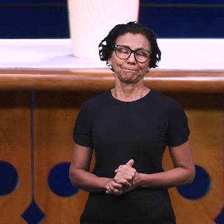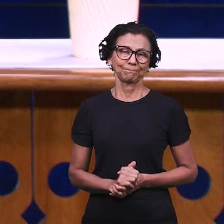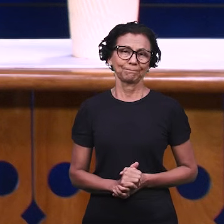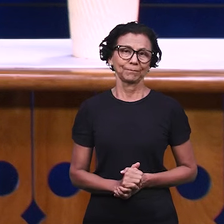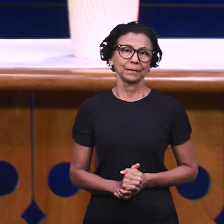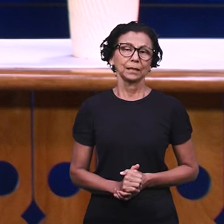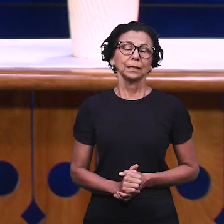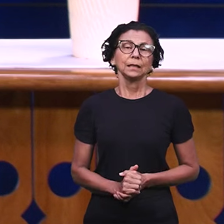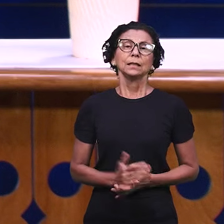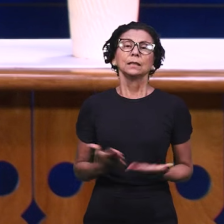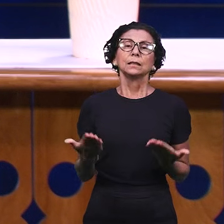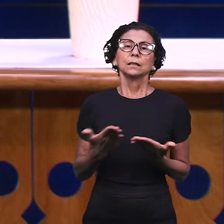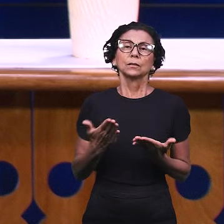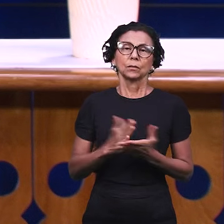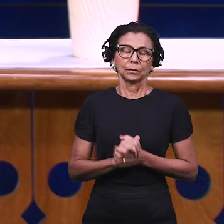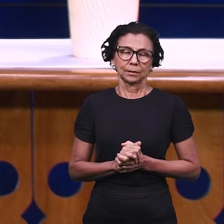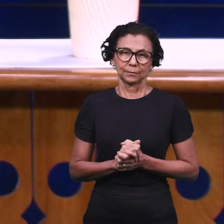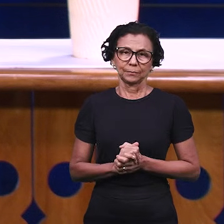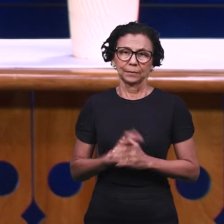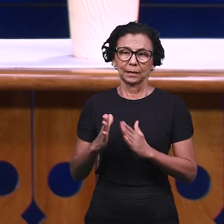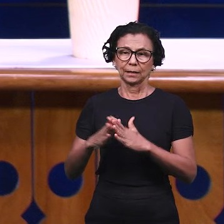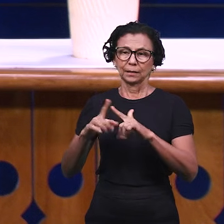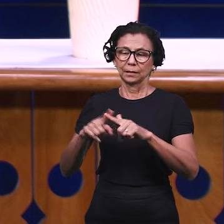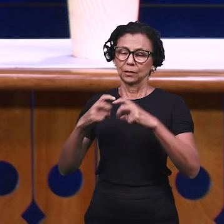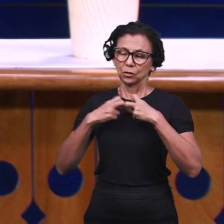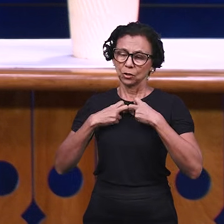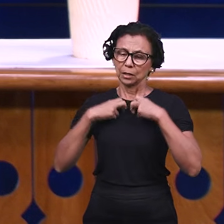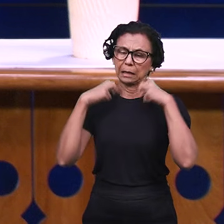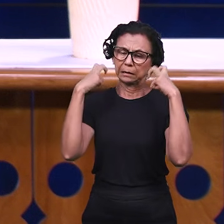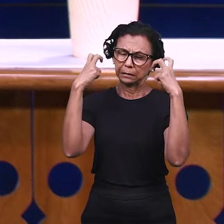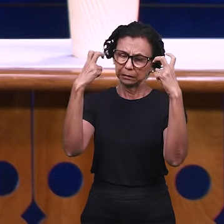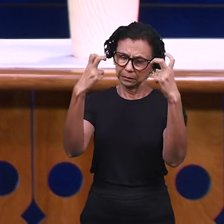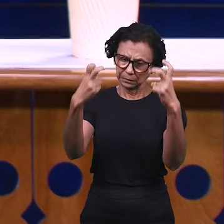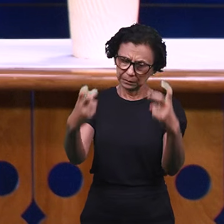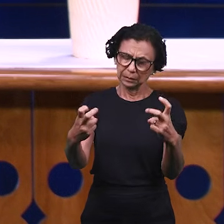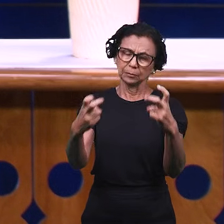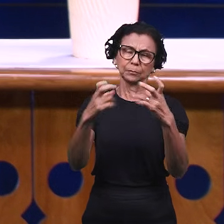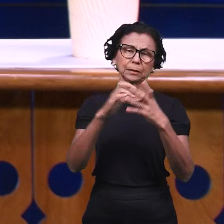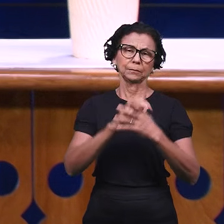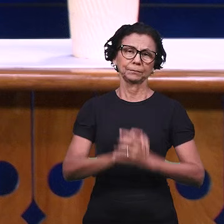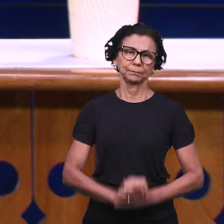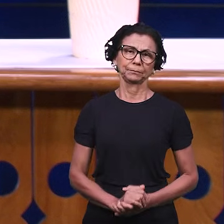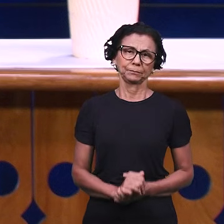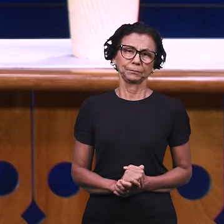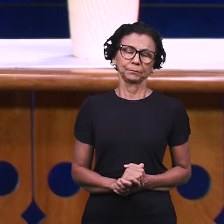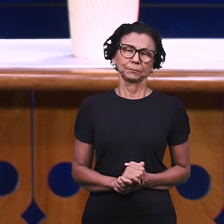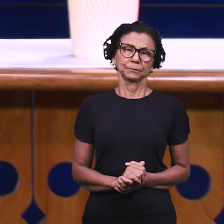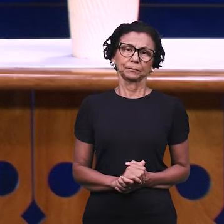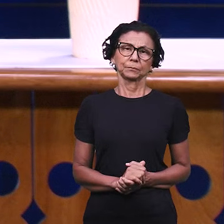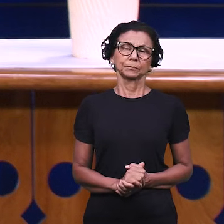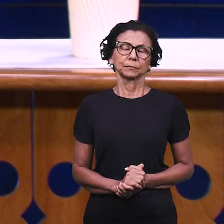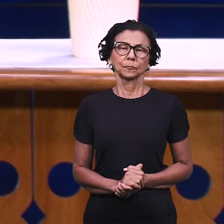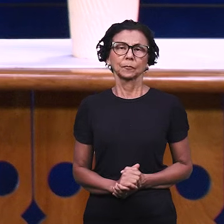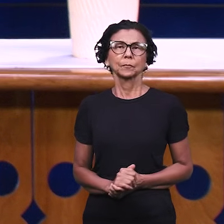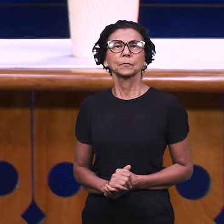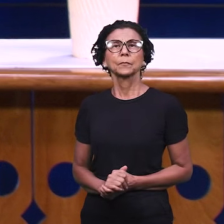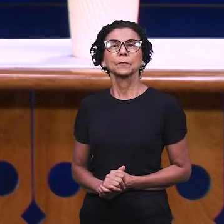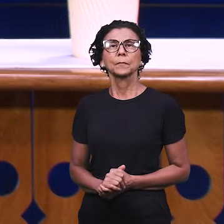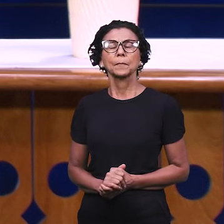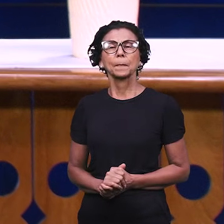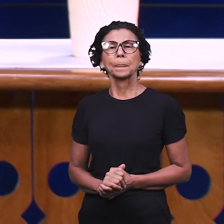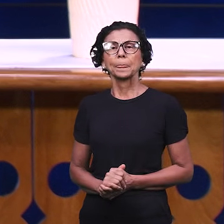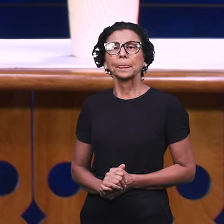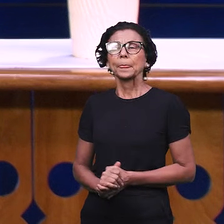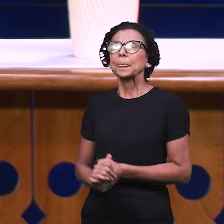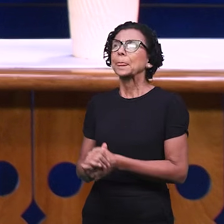junto com o Espírito Santo. Então a palavra diz, o Espírito e a esposa dizem, vem. Então ali é